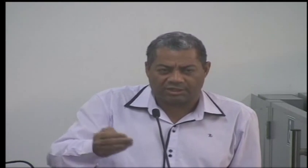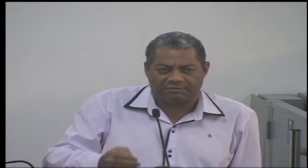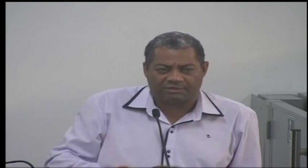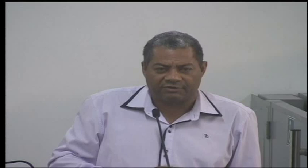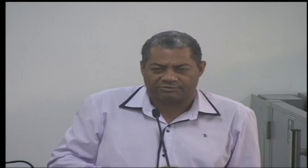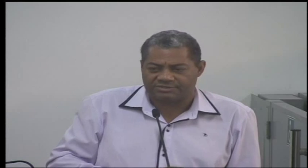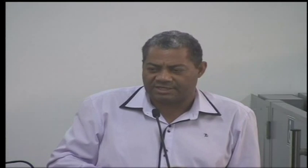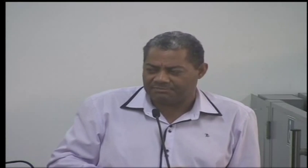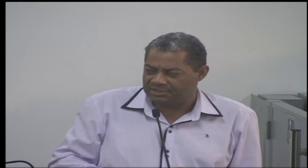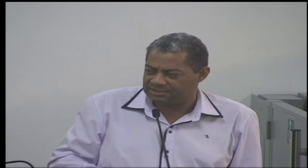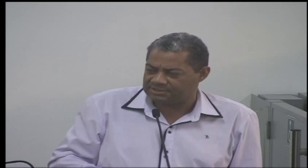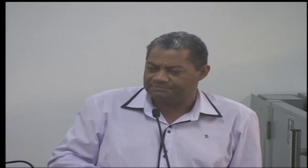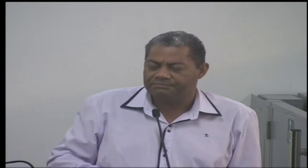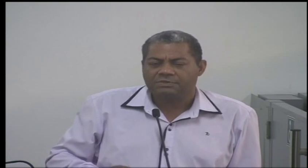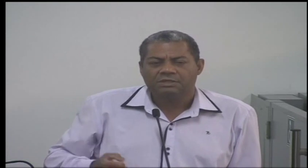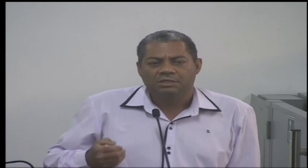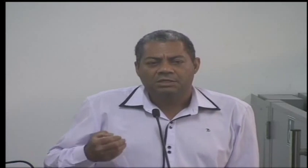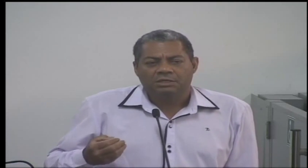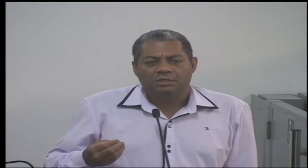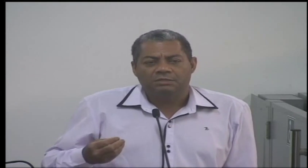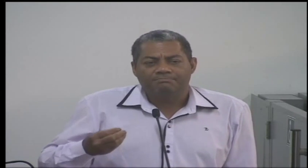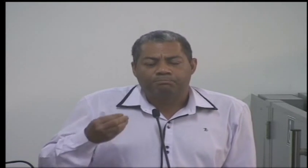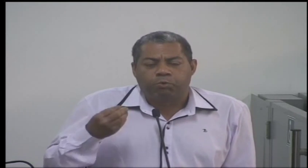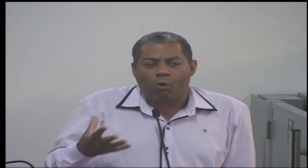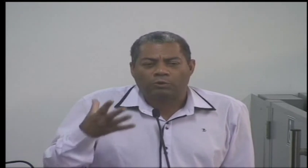subsídio, de acordo com o requerimento do vereador Zé Damix.